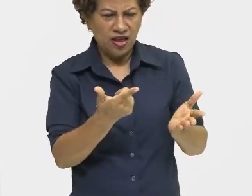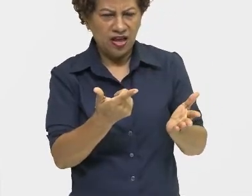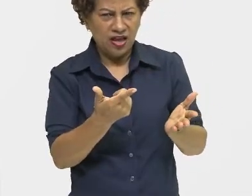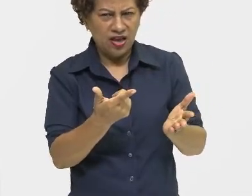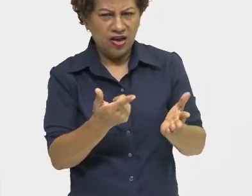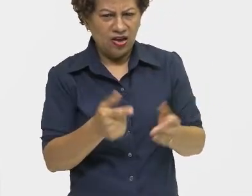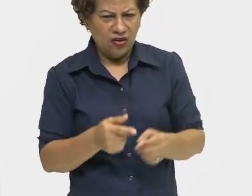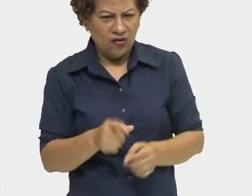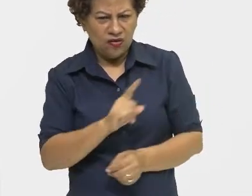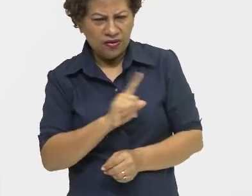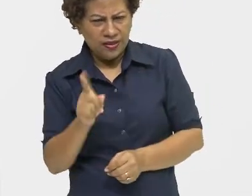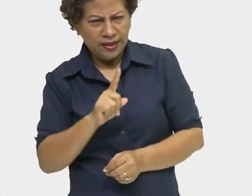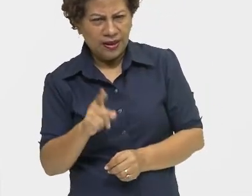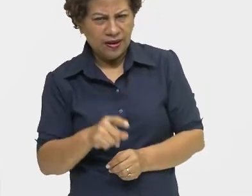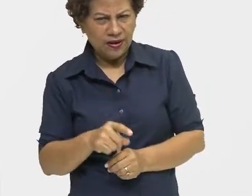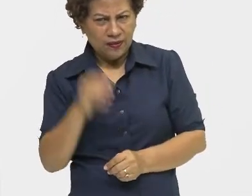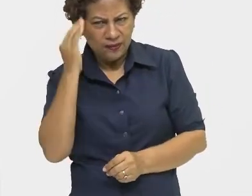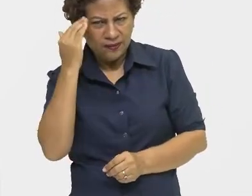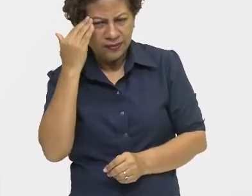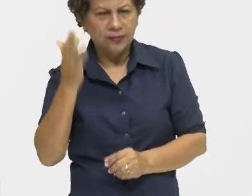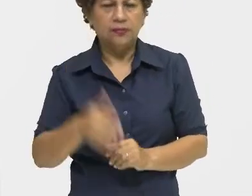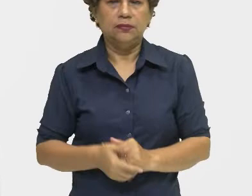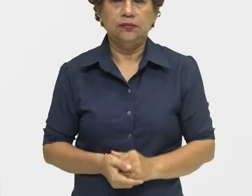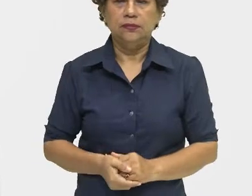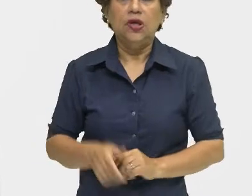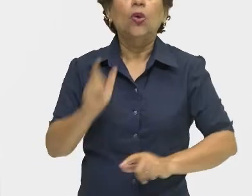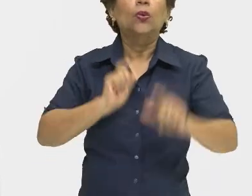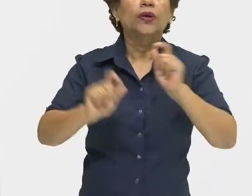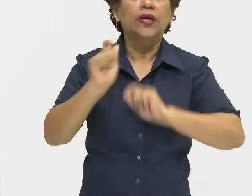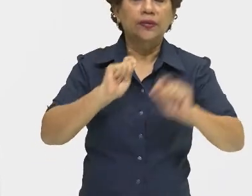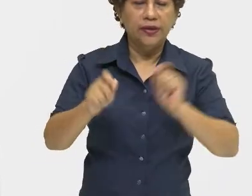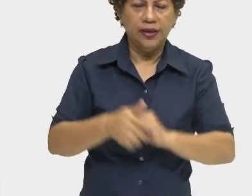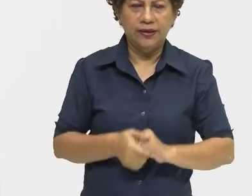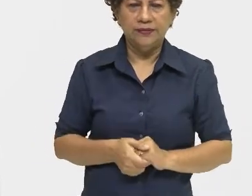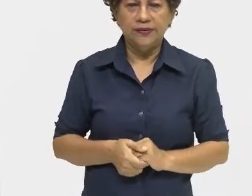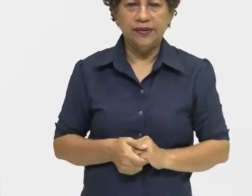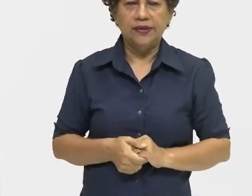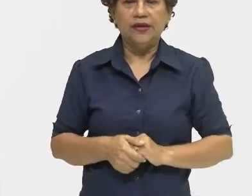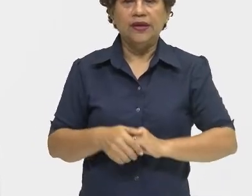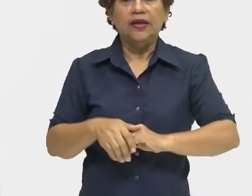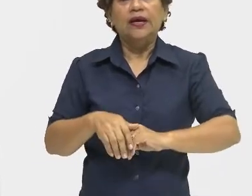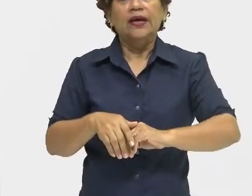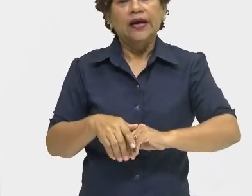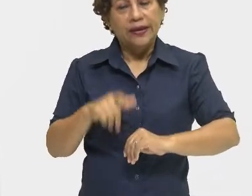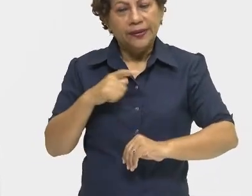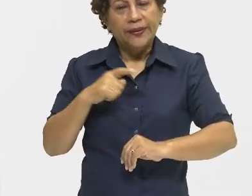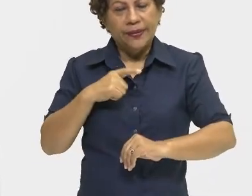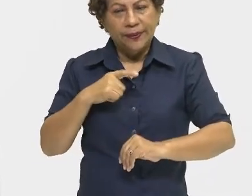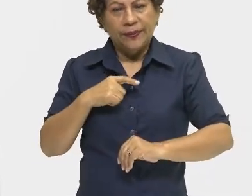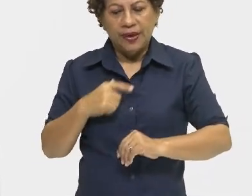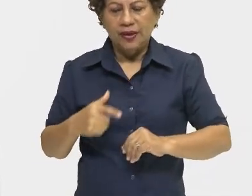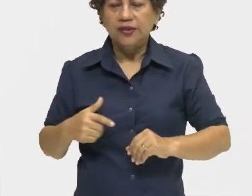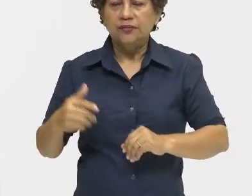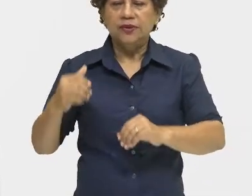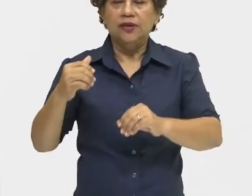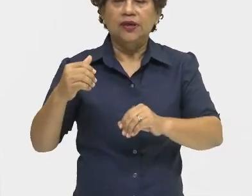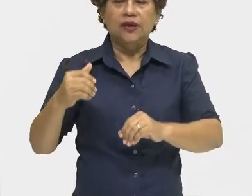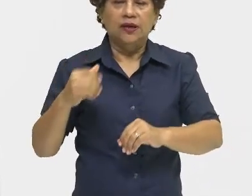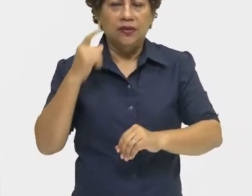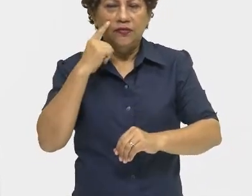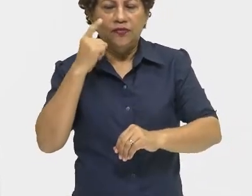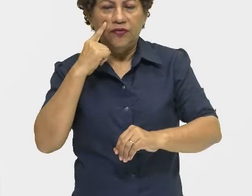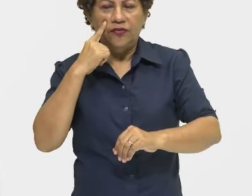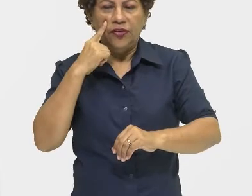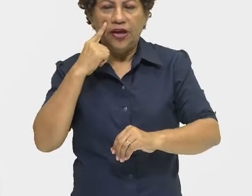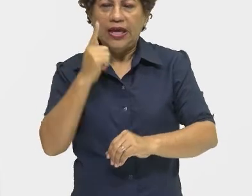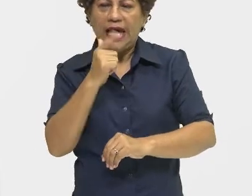minha? O que é, mesmo atravessando o rio, não se